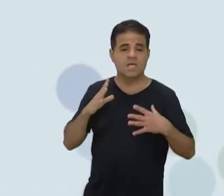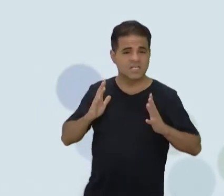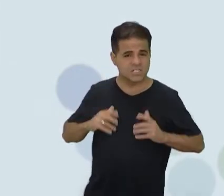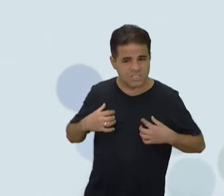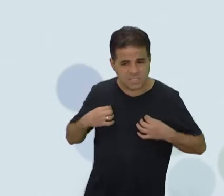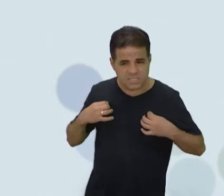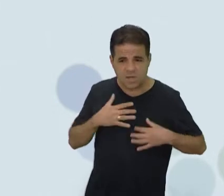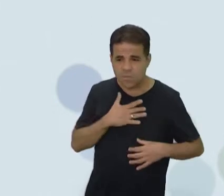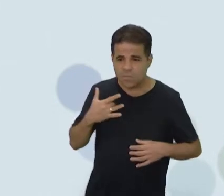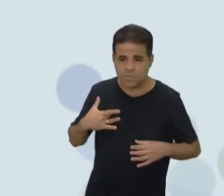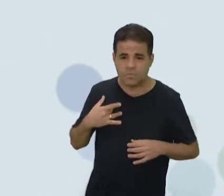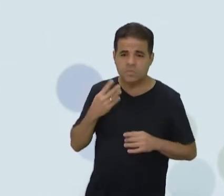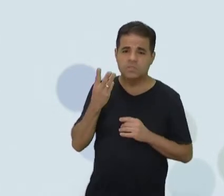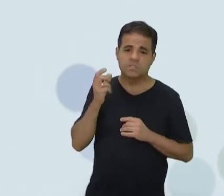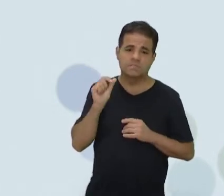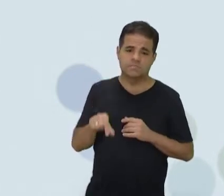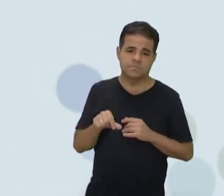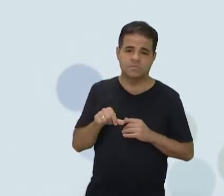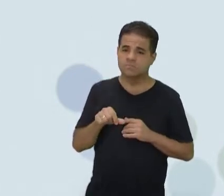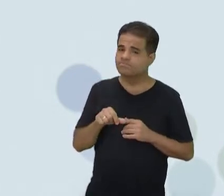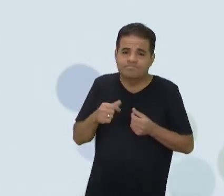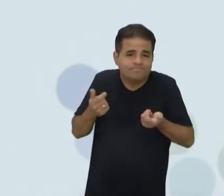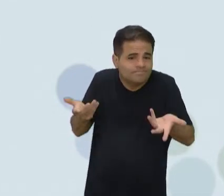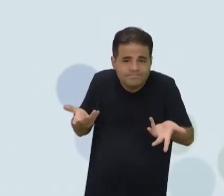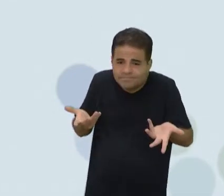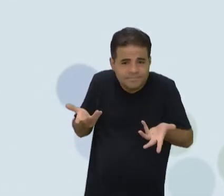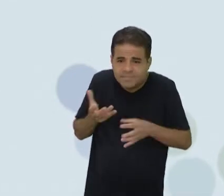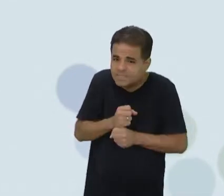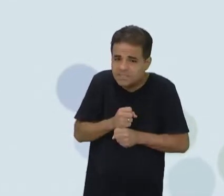saúde, 3.960. No total,